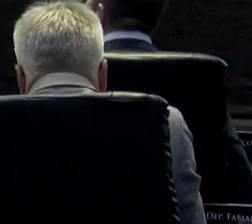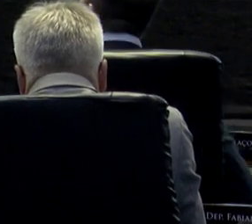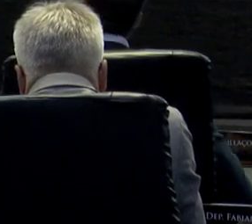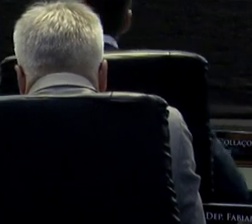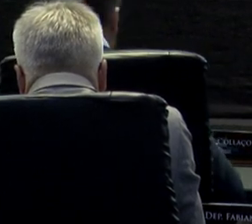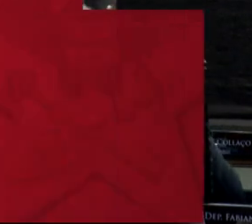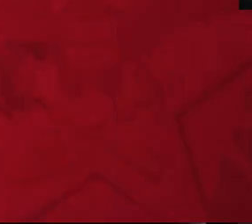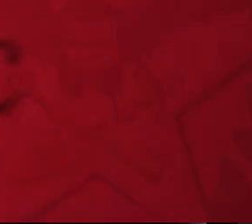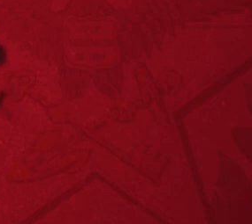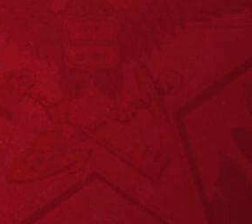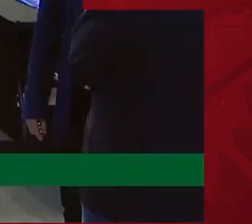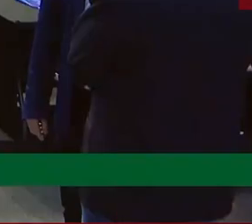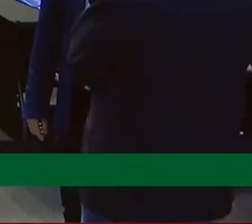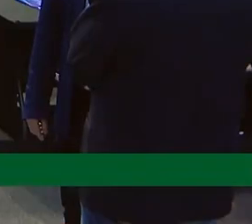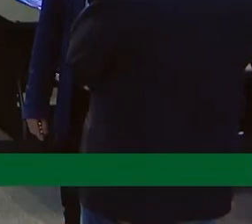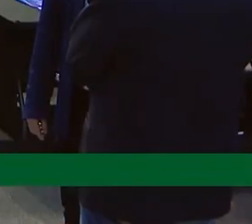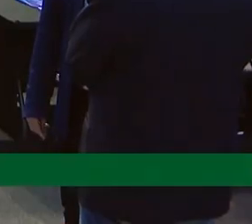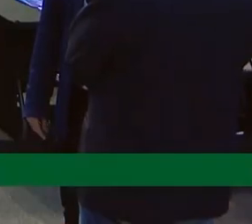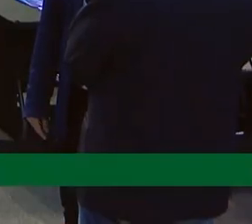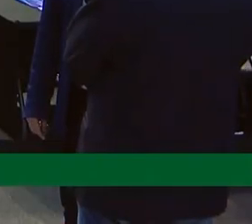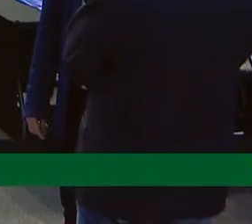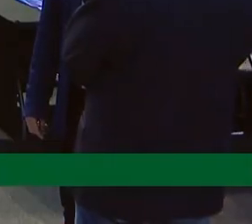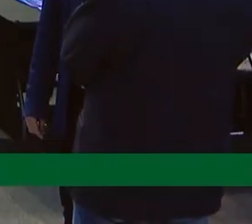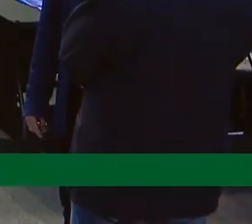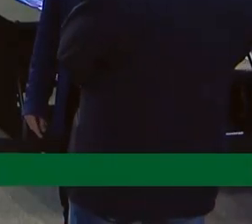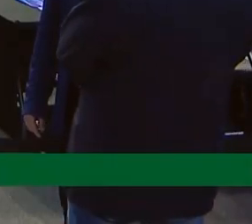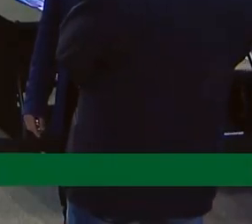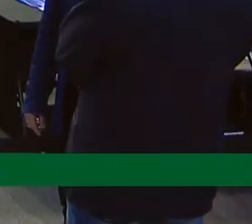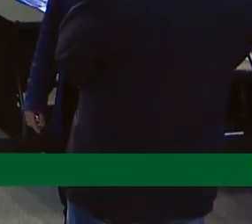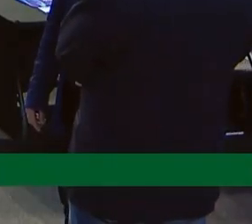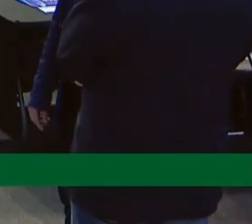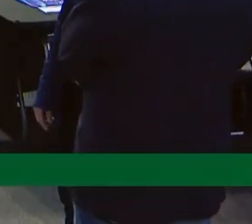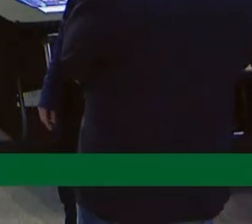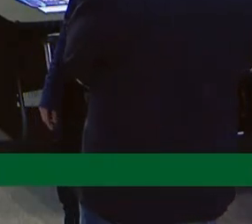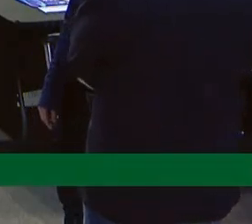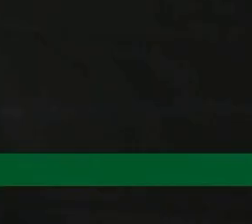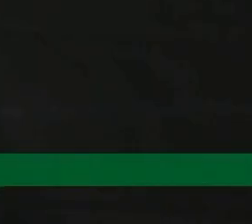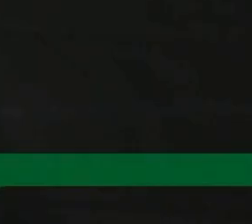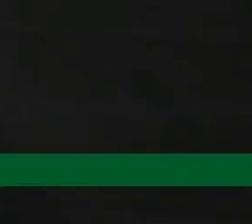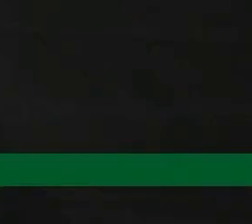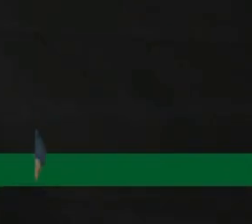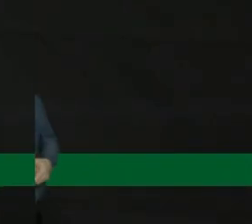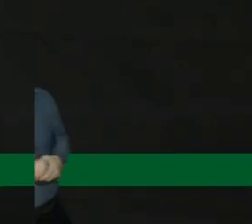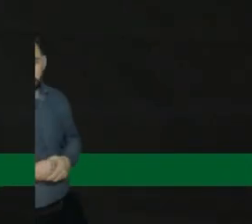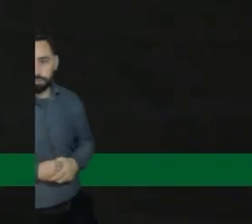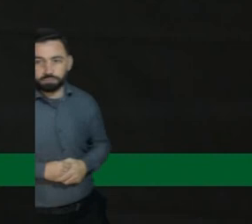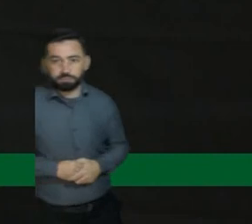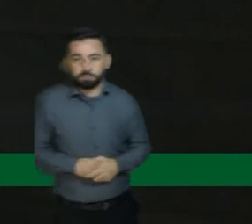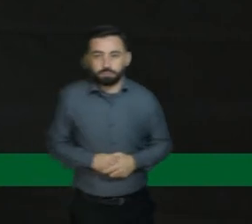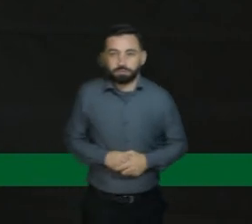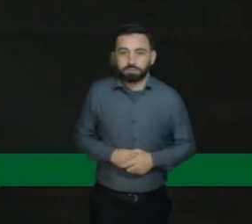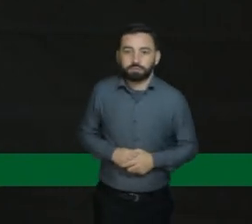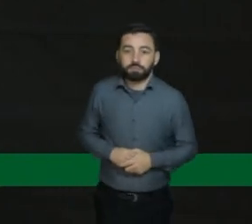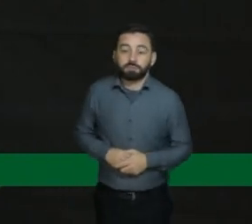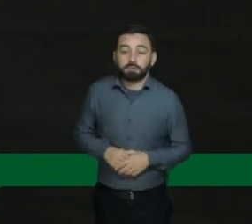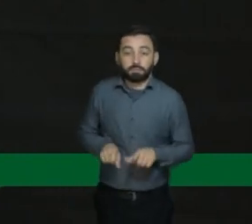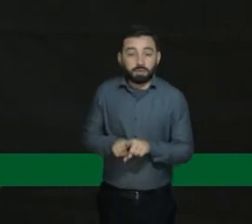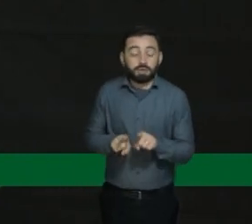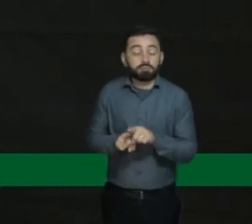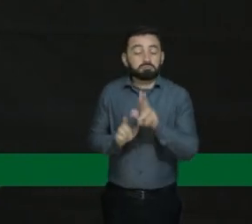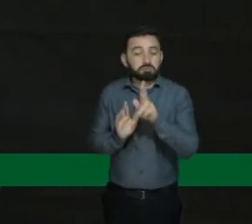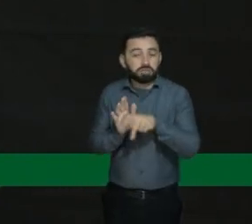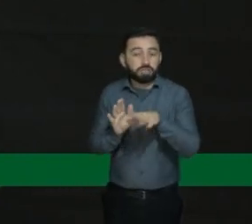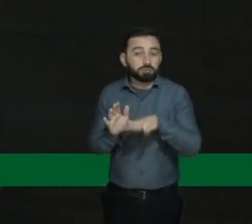de 5 décadas. Na extensão universitária, atendemos, por meio dos nossos projetos,